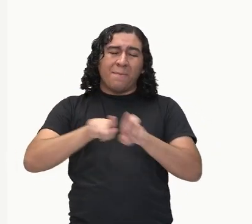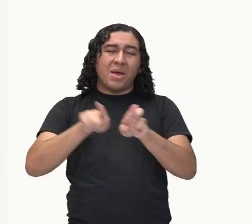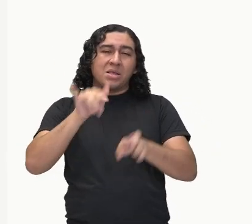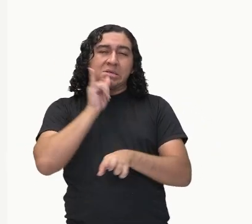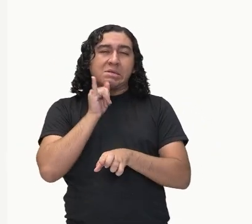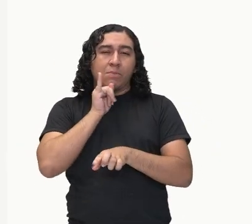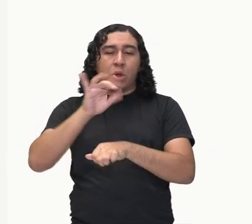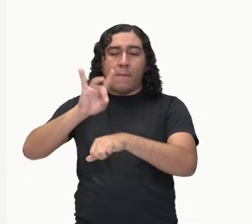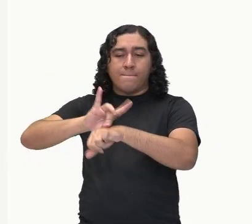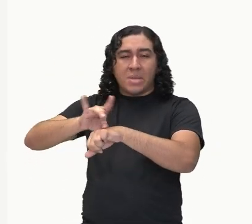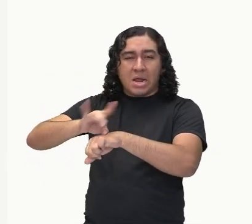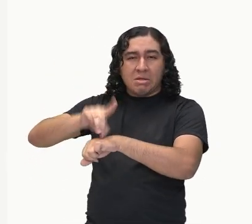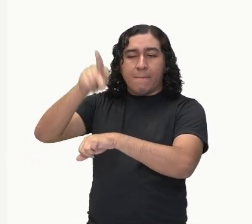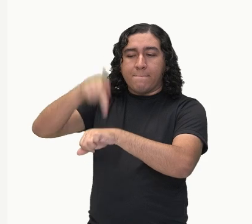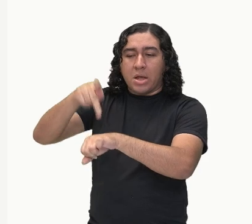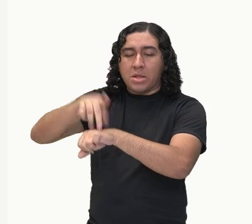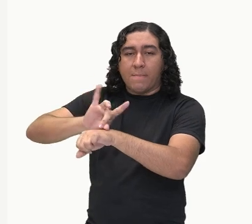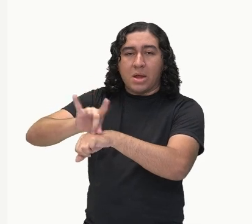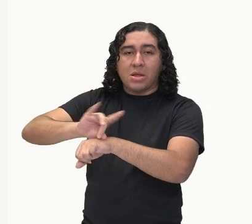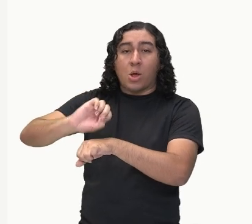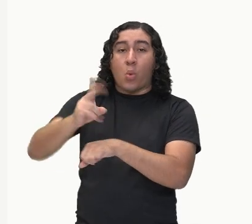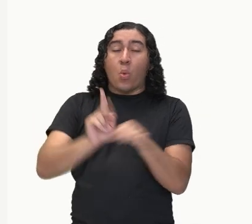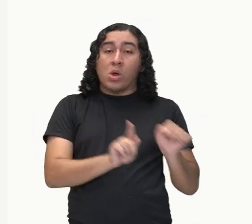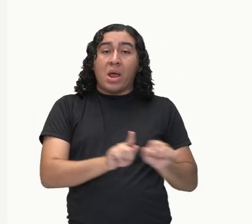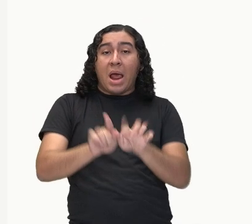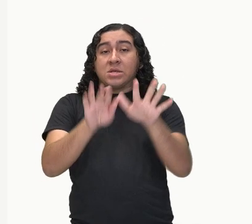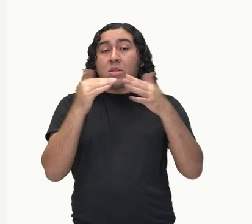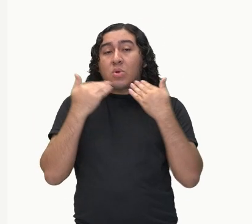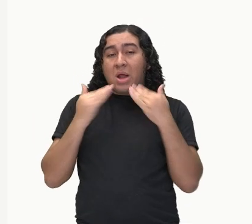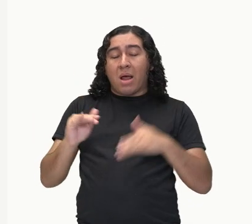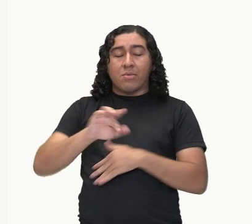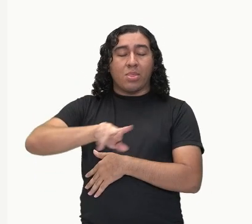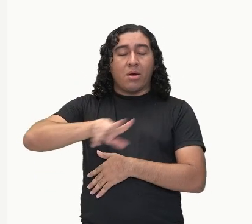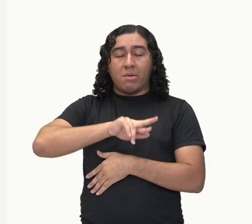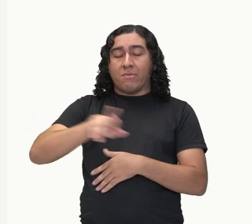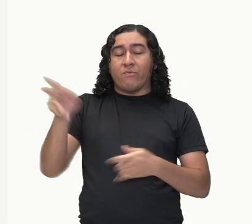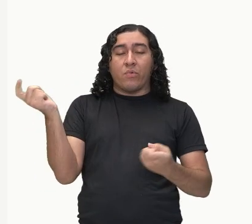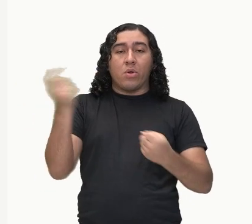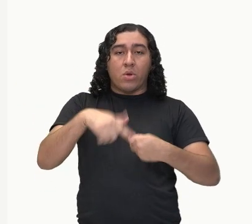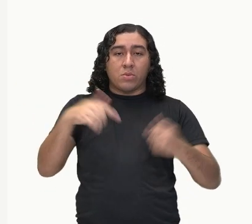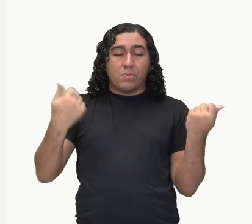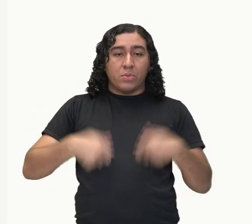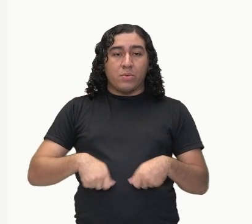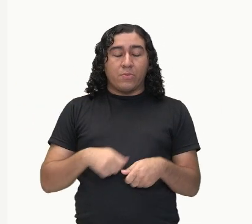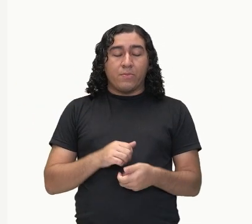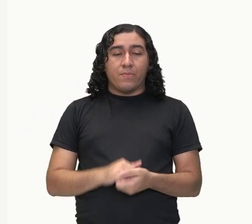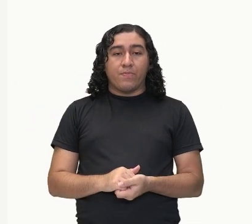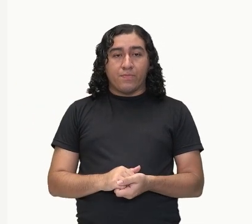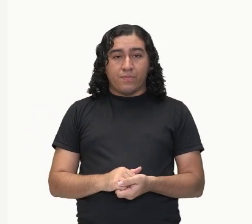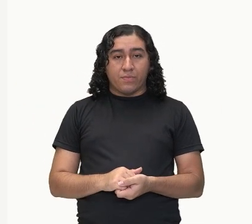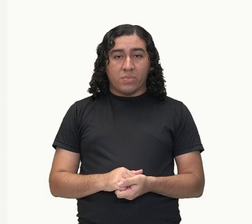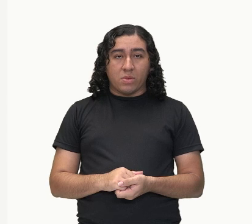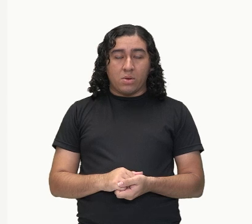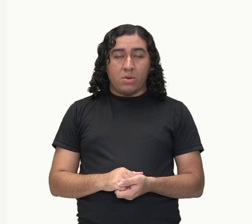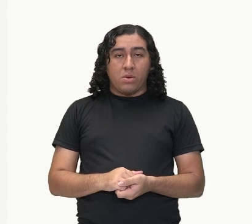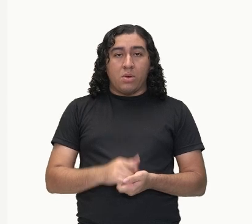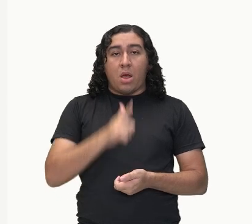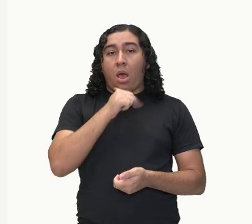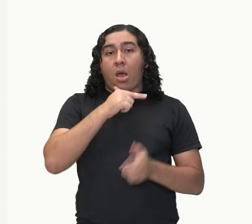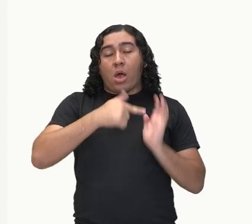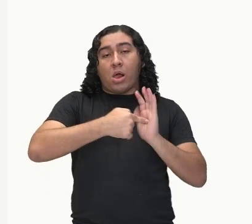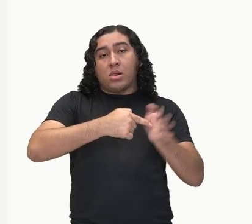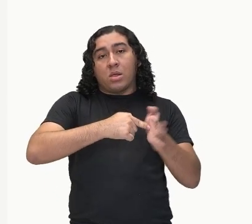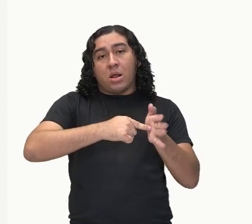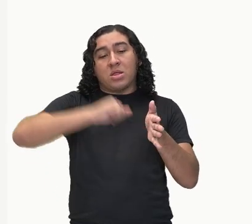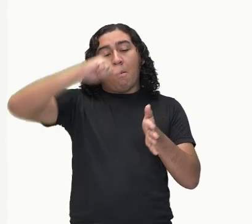usa carvão e gás natural, nesse caso, não são fontes renováveis. A hidrelétrica, como fonte renovável, é uma das